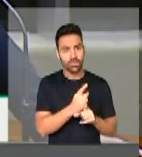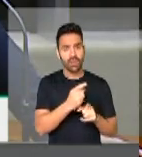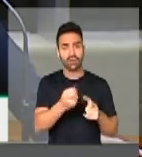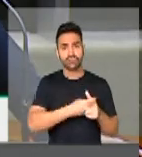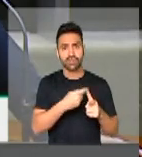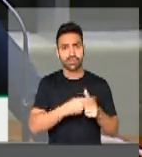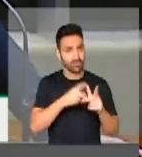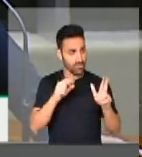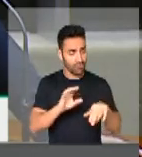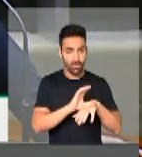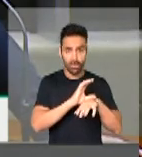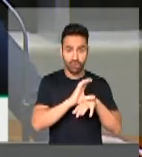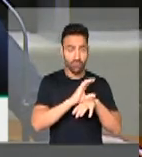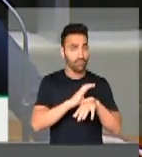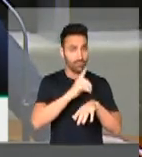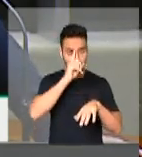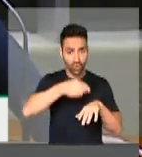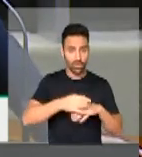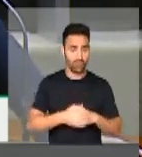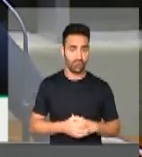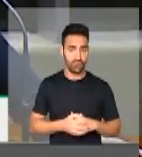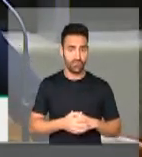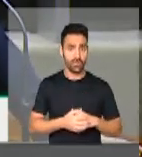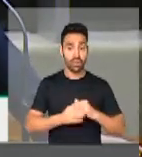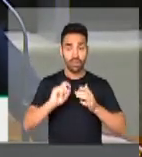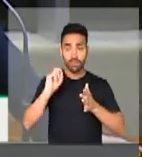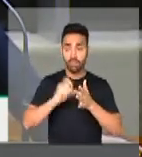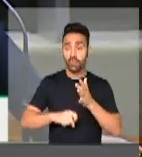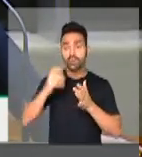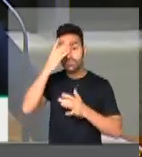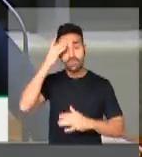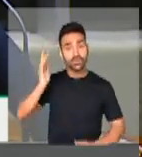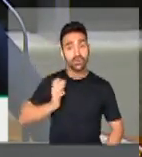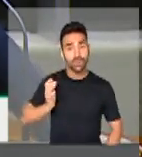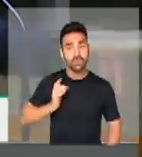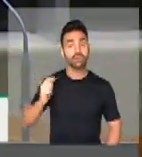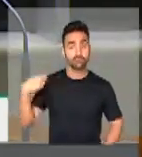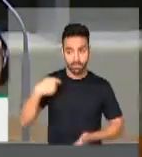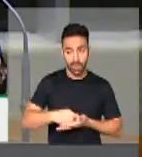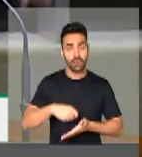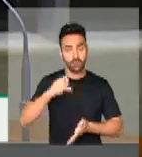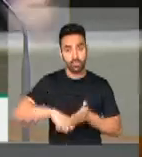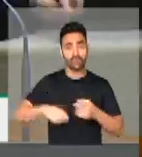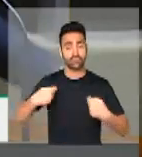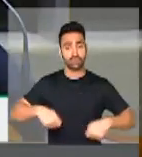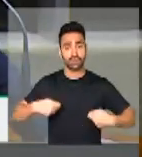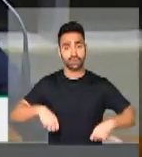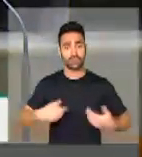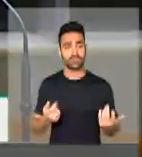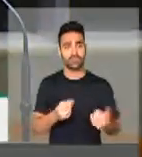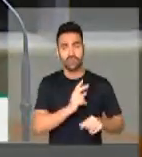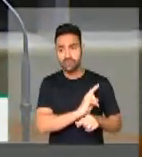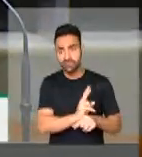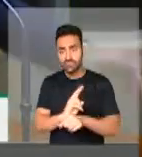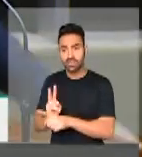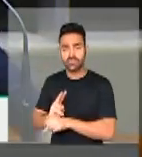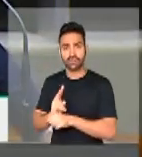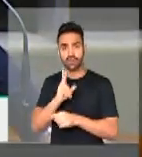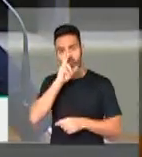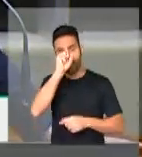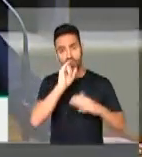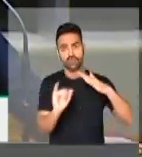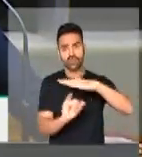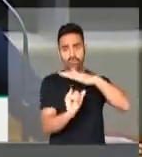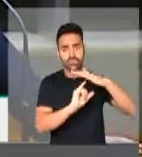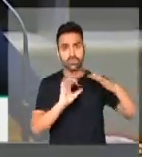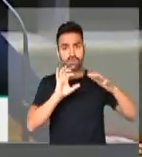Constituição prevê, de estabelecer o imposto sobre fortunas, de criar condições de fiscalização, de fortalecer as